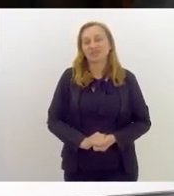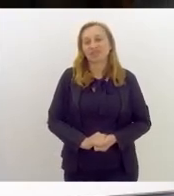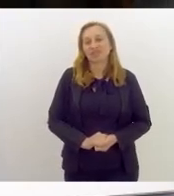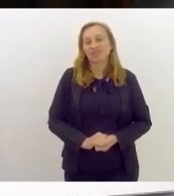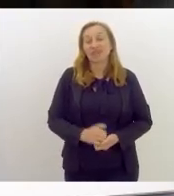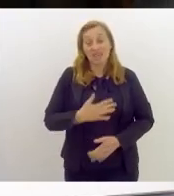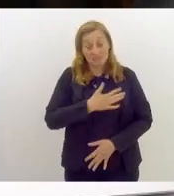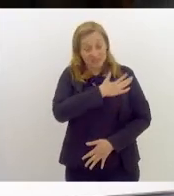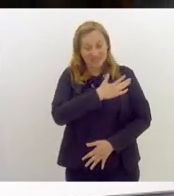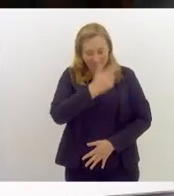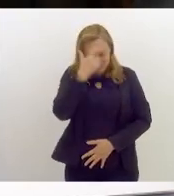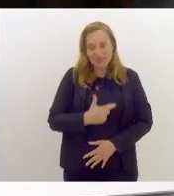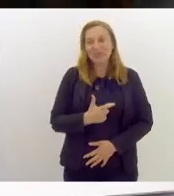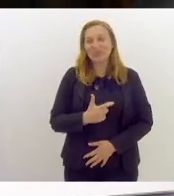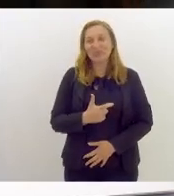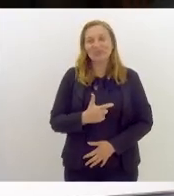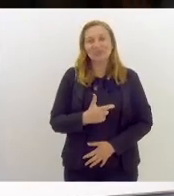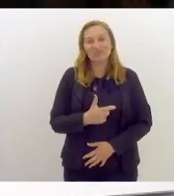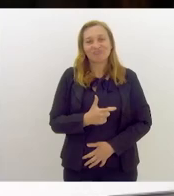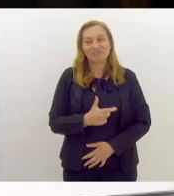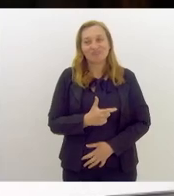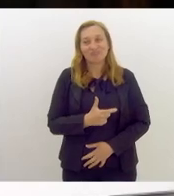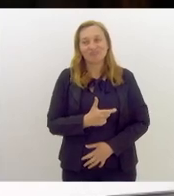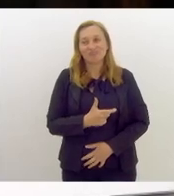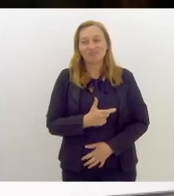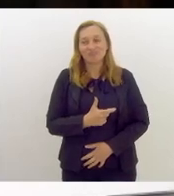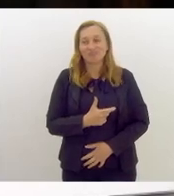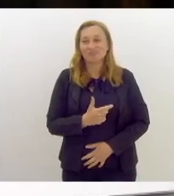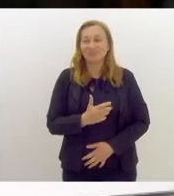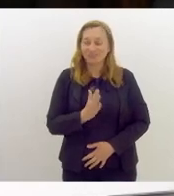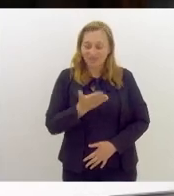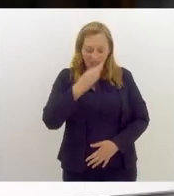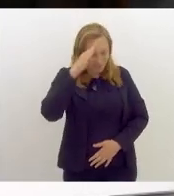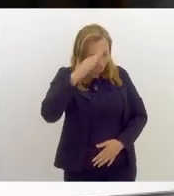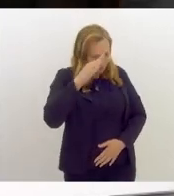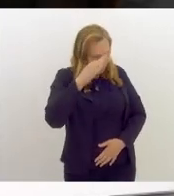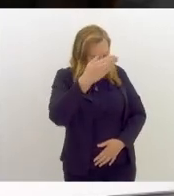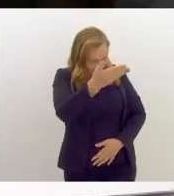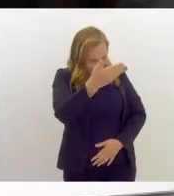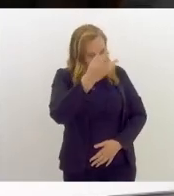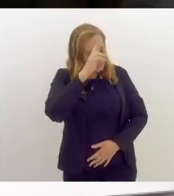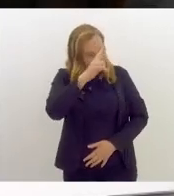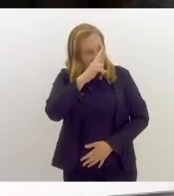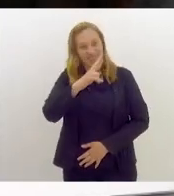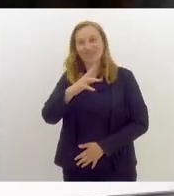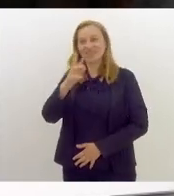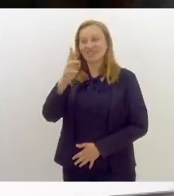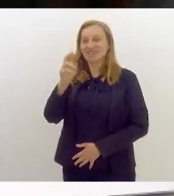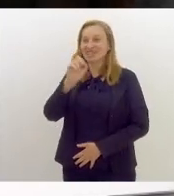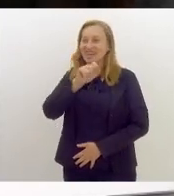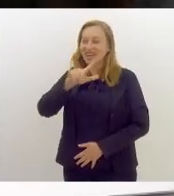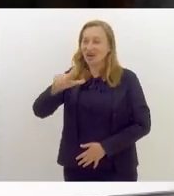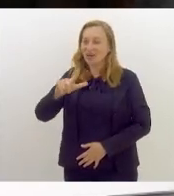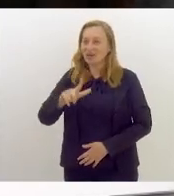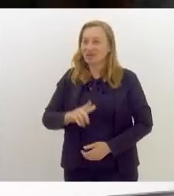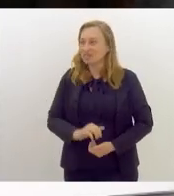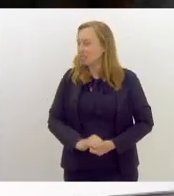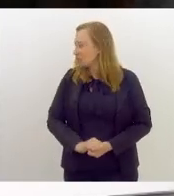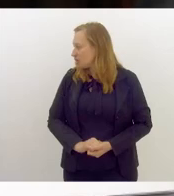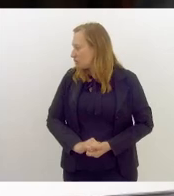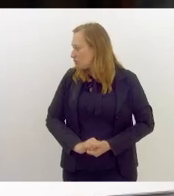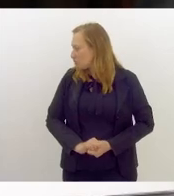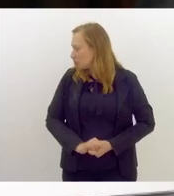e o militar que sou já prestei a devida continência ao Senhor General e vice-presidente